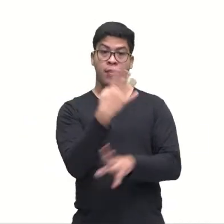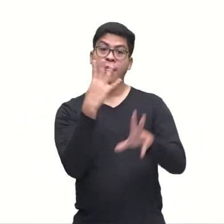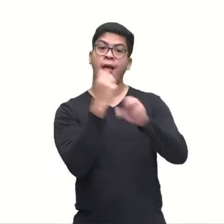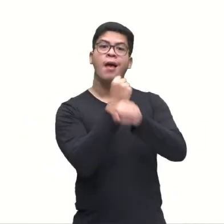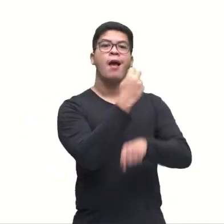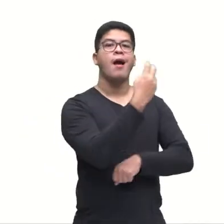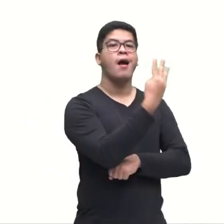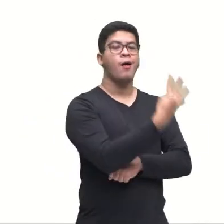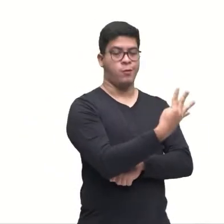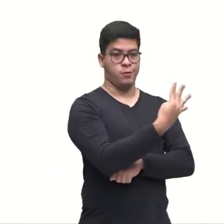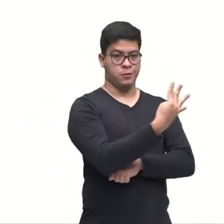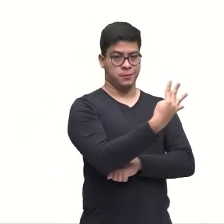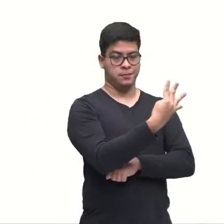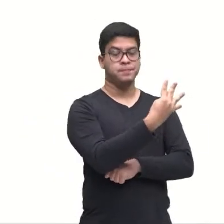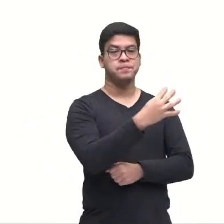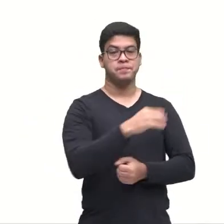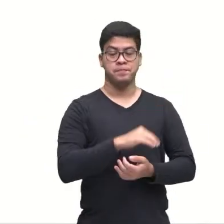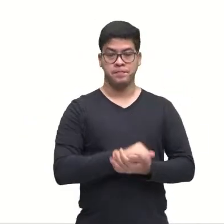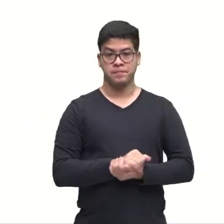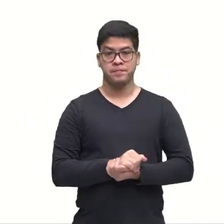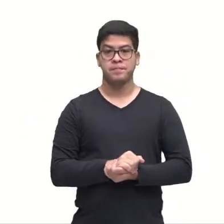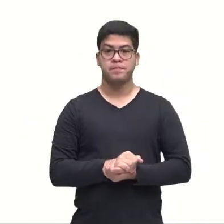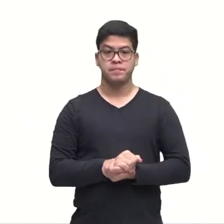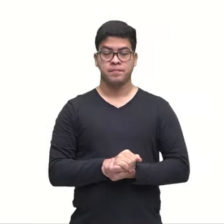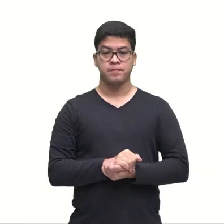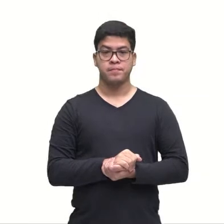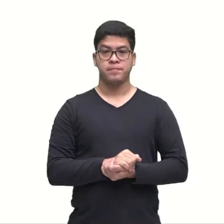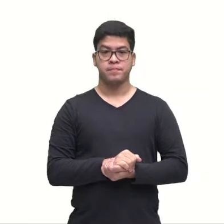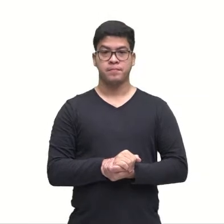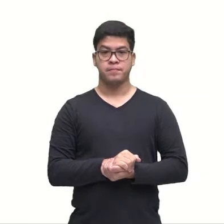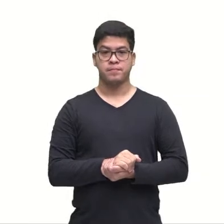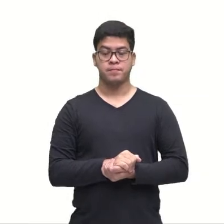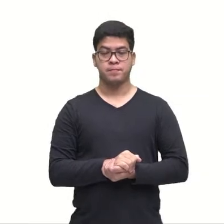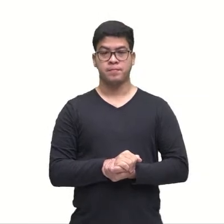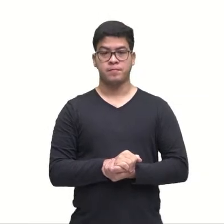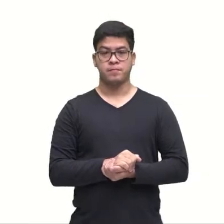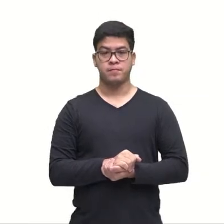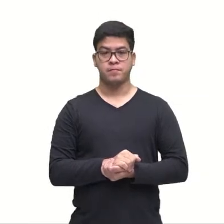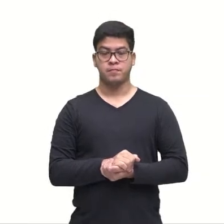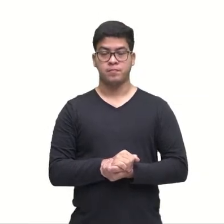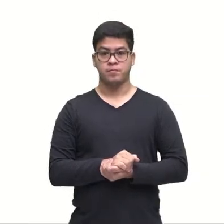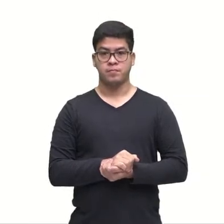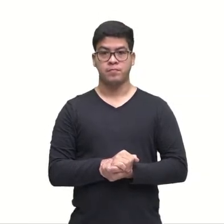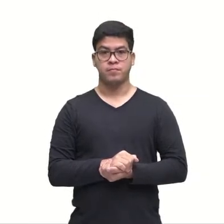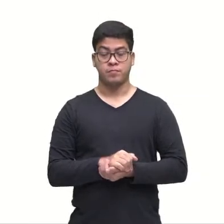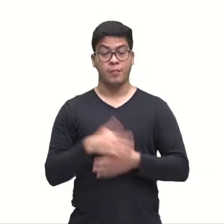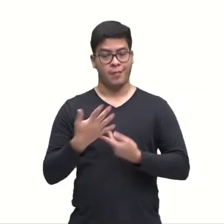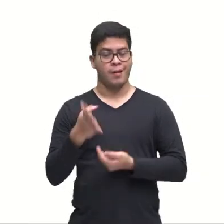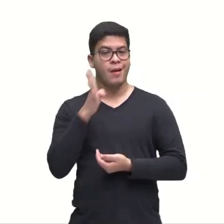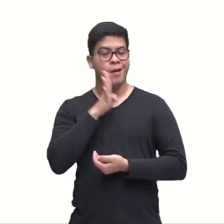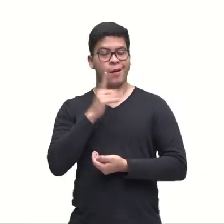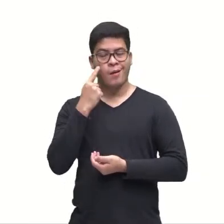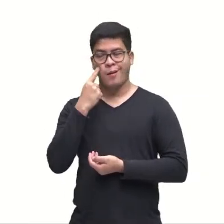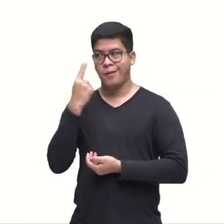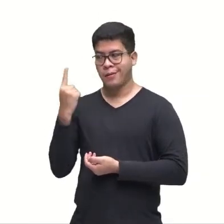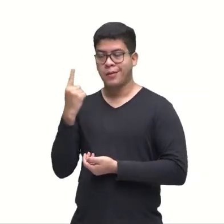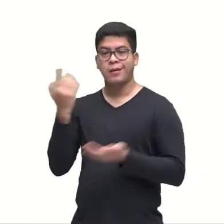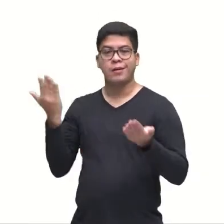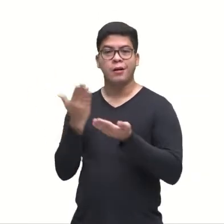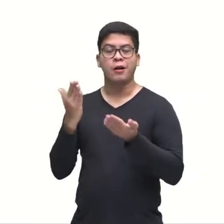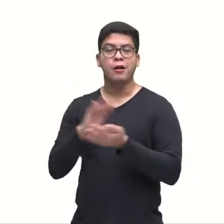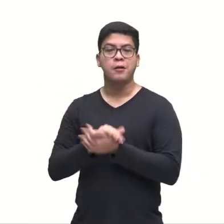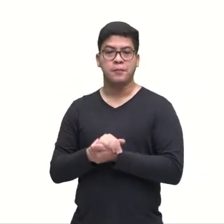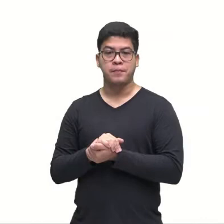1 mais. Aí você multiplica agora com o outro 2. 2 vezes 2, 4. Beleza. Agora